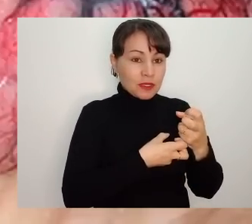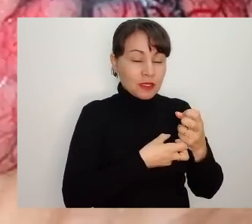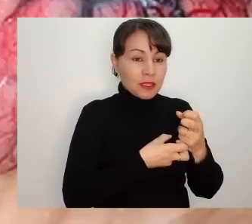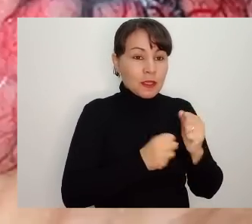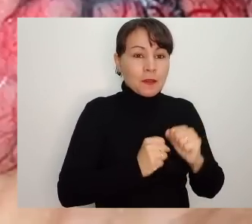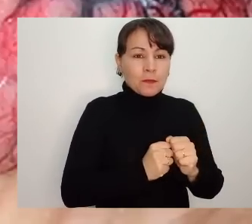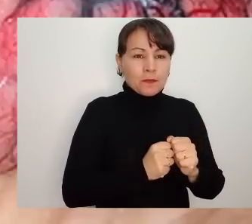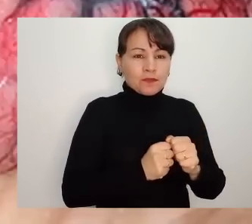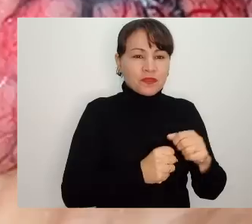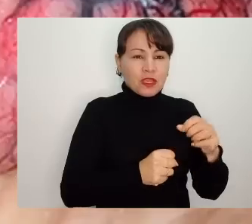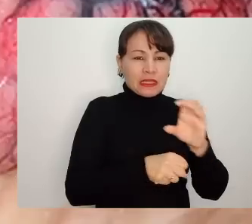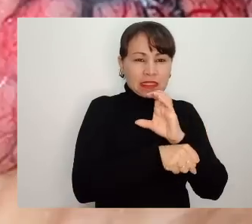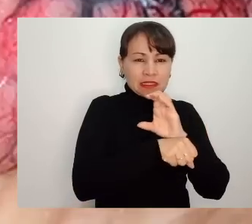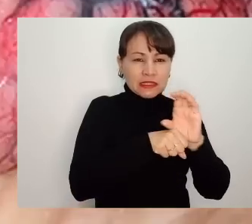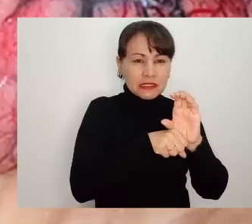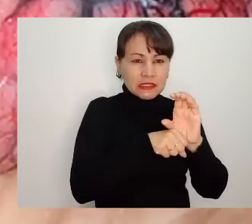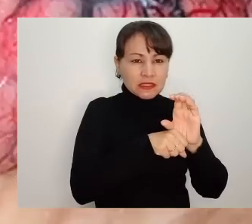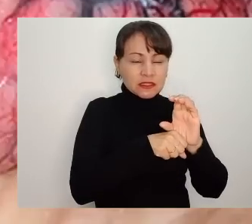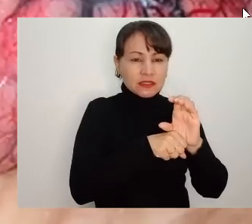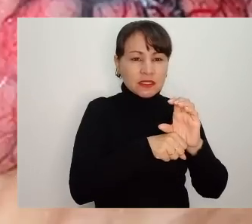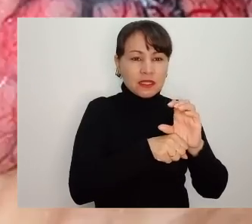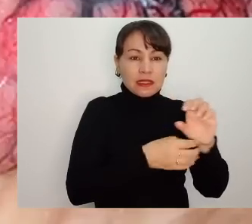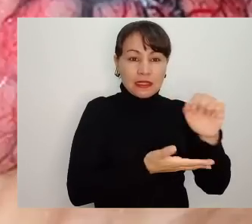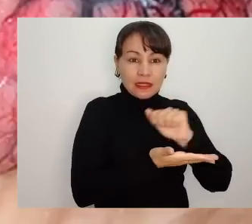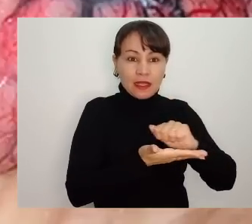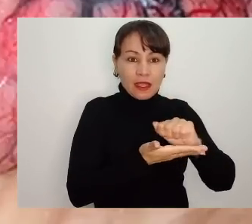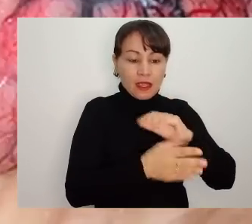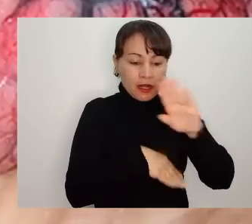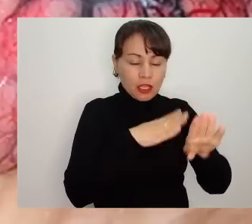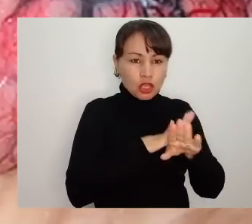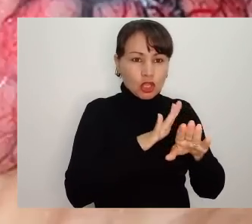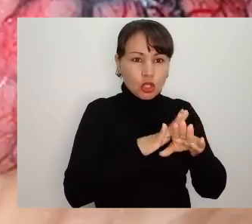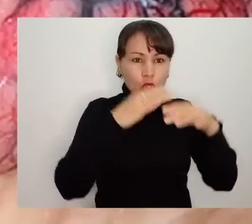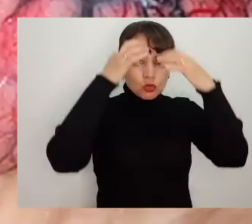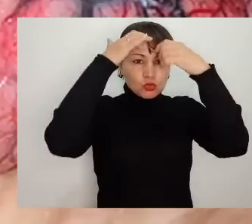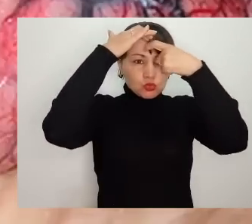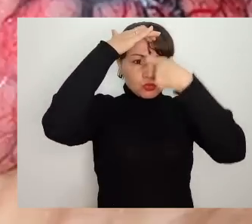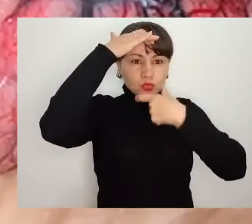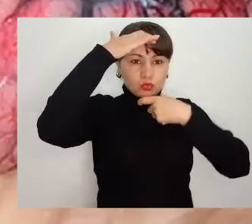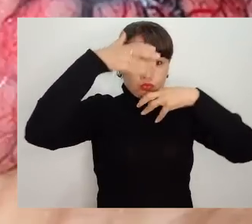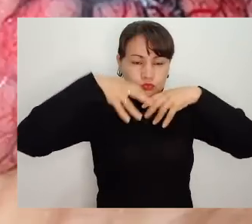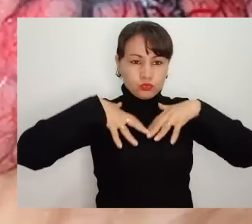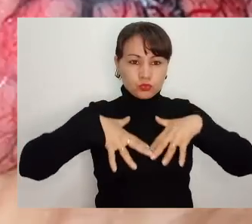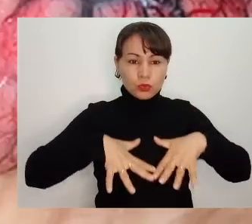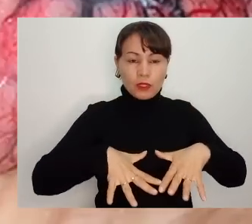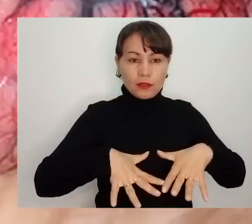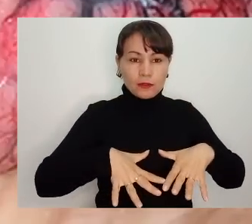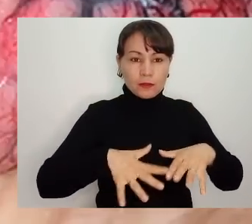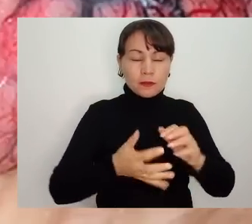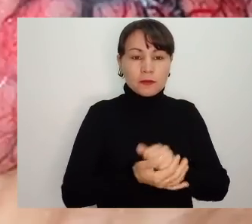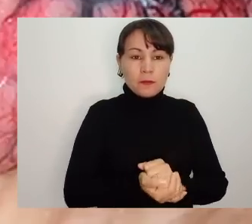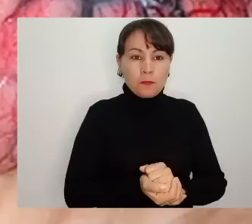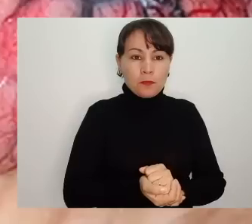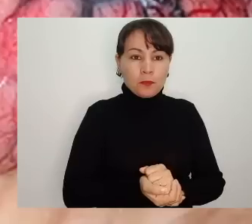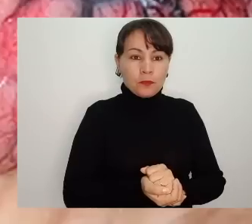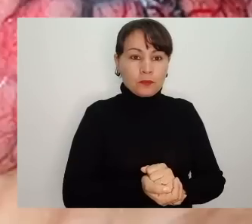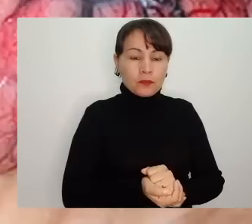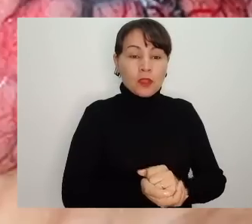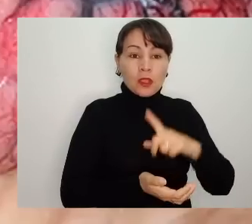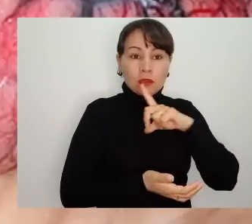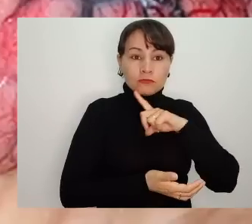na substância cinzenta, que fica localizado em todo o sistema nervoso central, nas